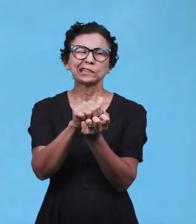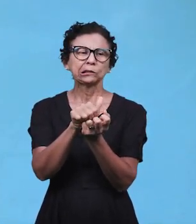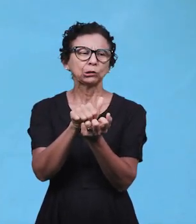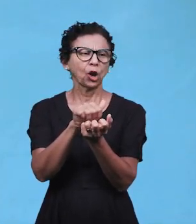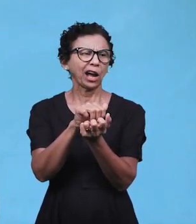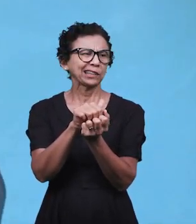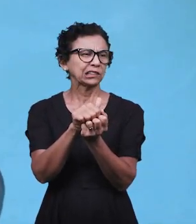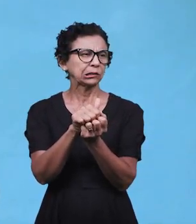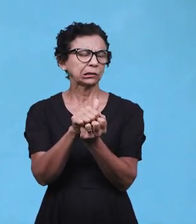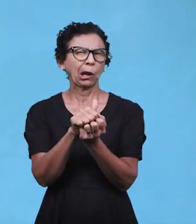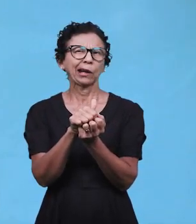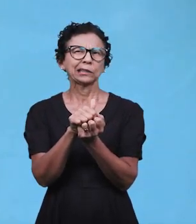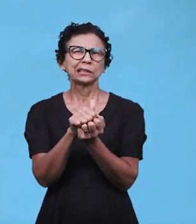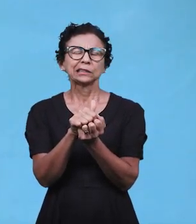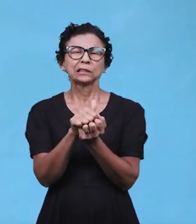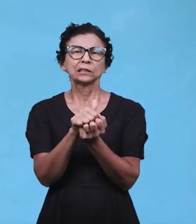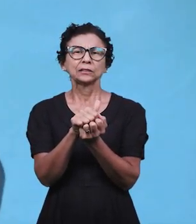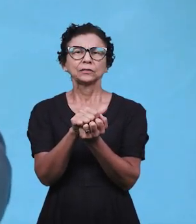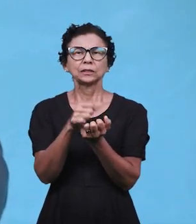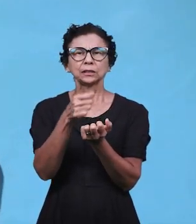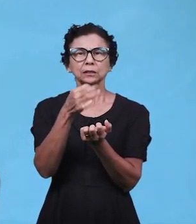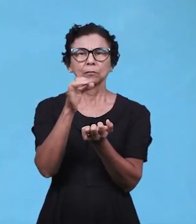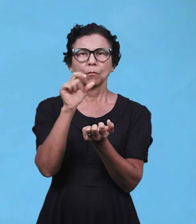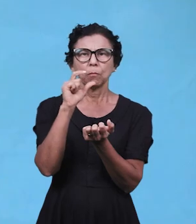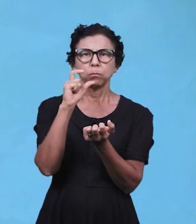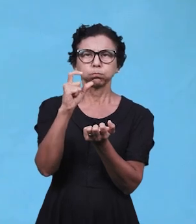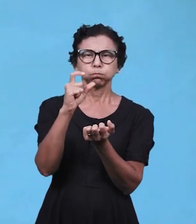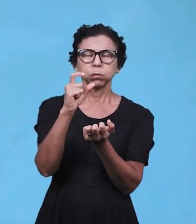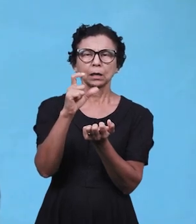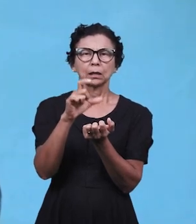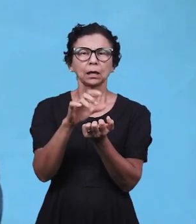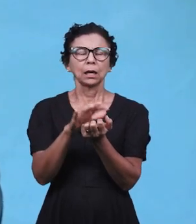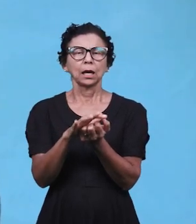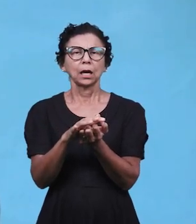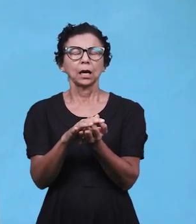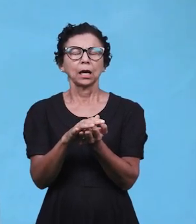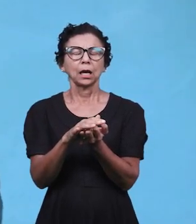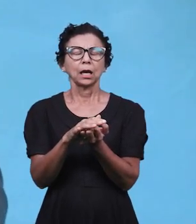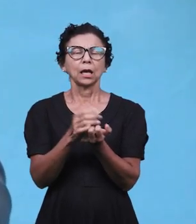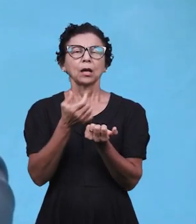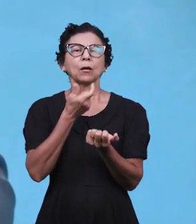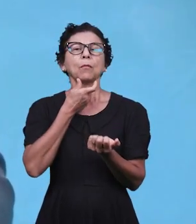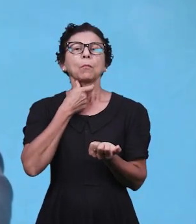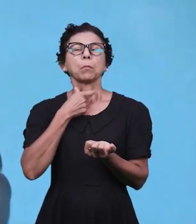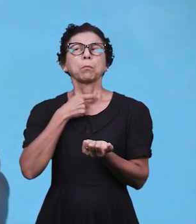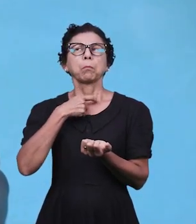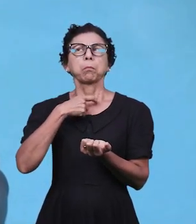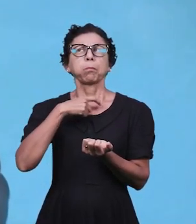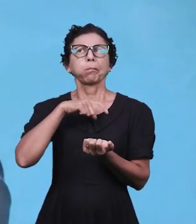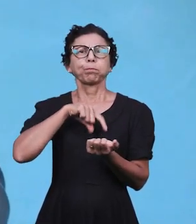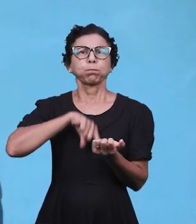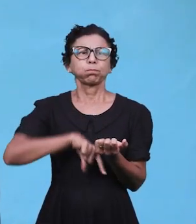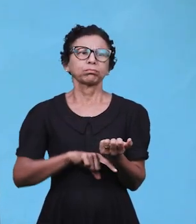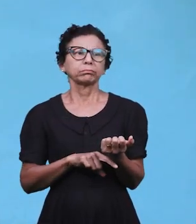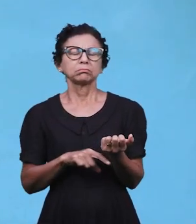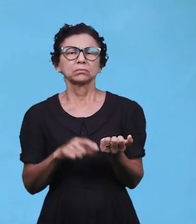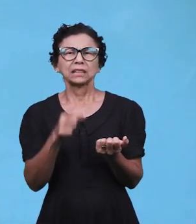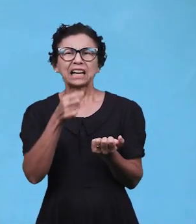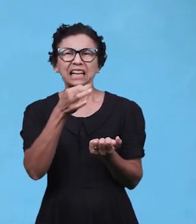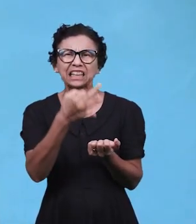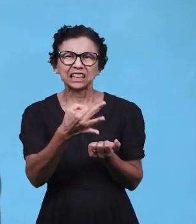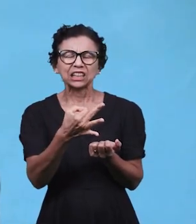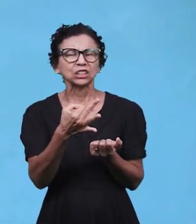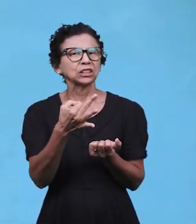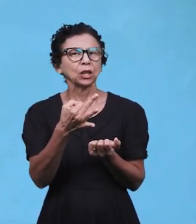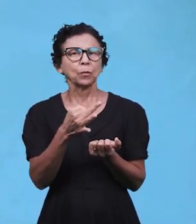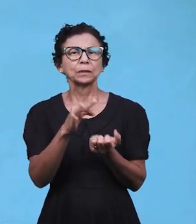pessoa começa a sentir, meu estômago está estufado, minha barriga está estufada. E aí a gente vai ver, vamos lá no consultório, como é que está o seu dente?